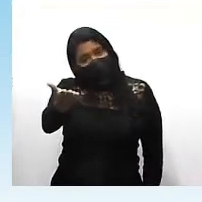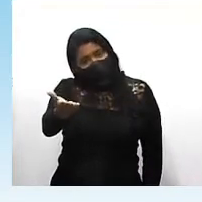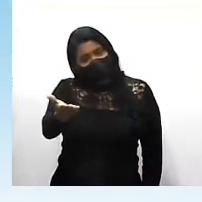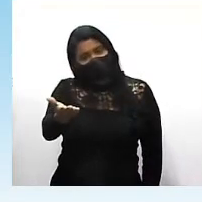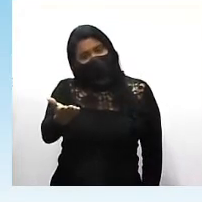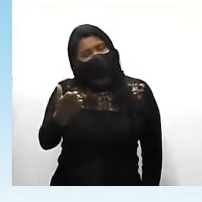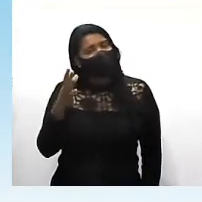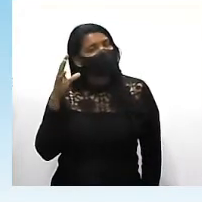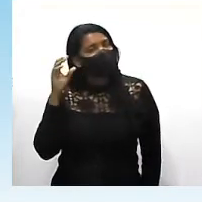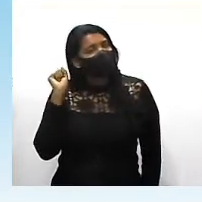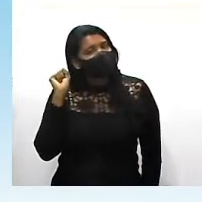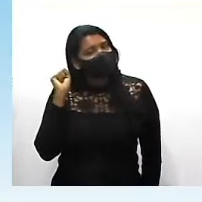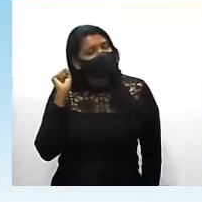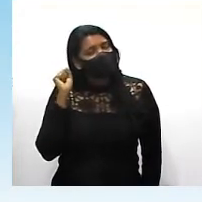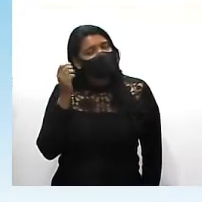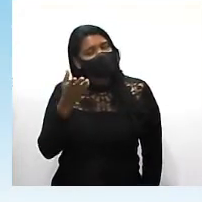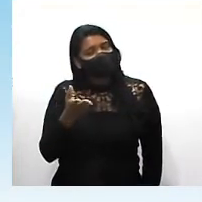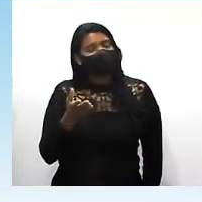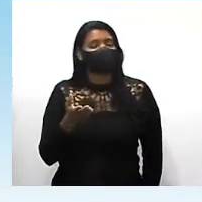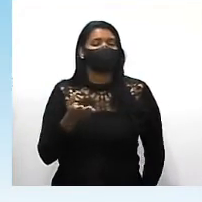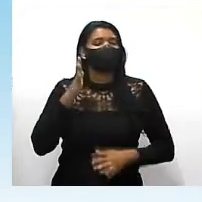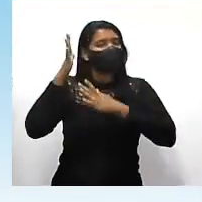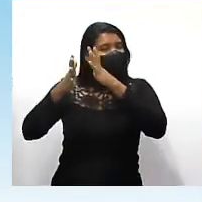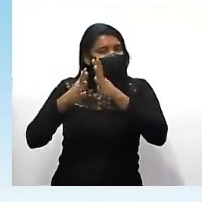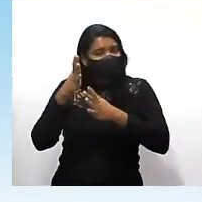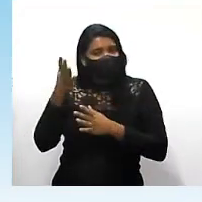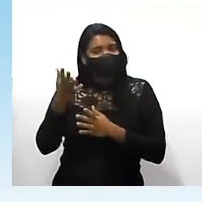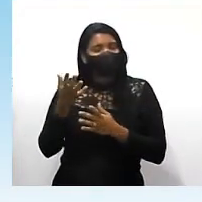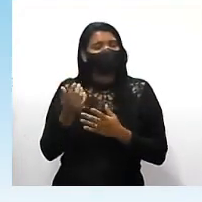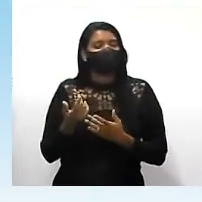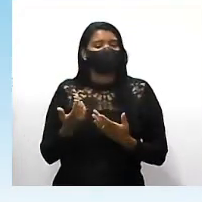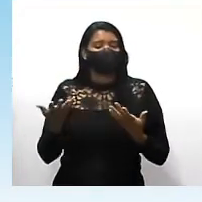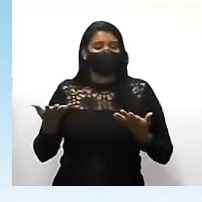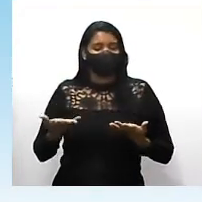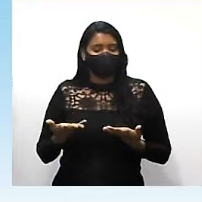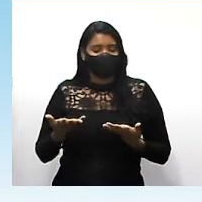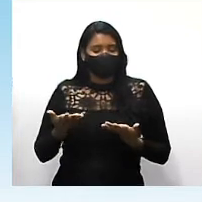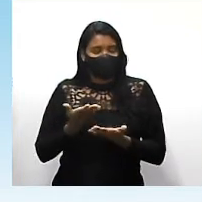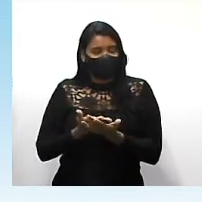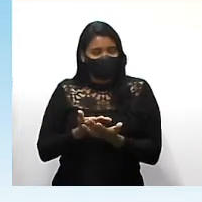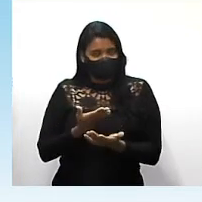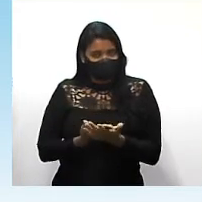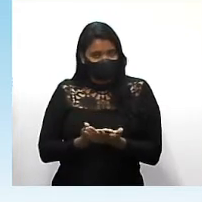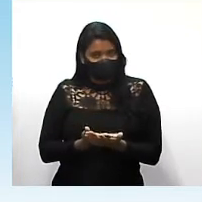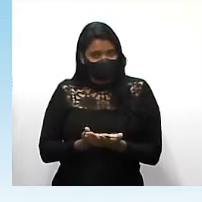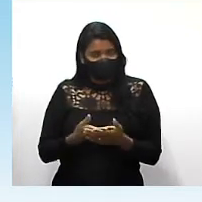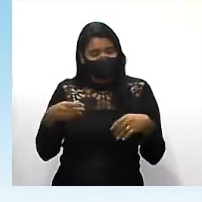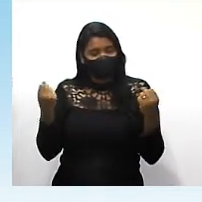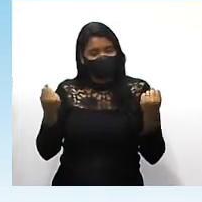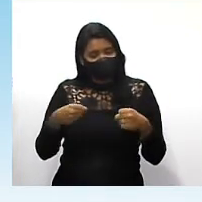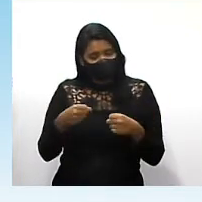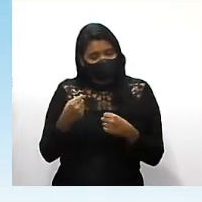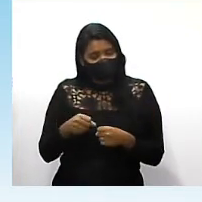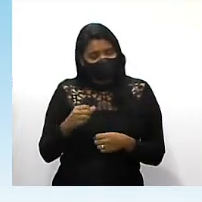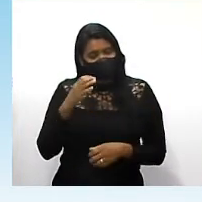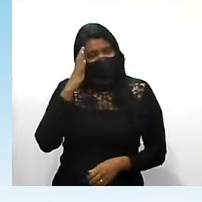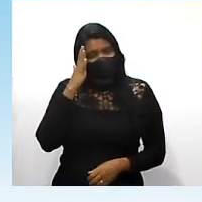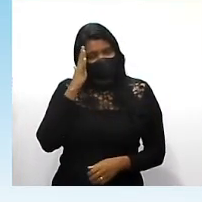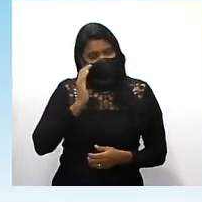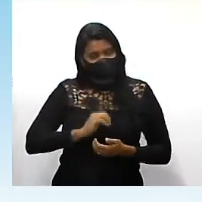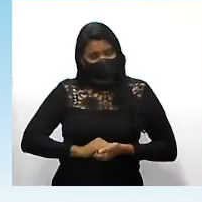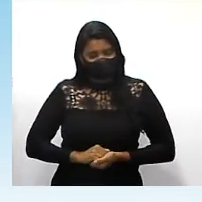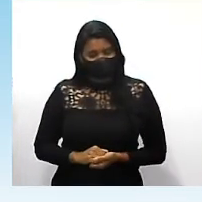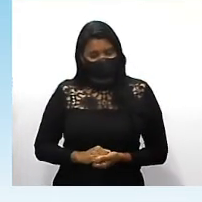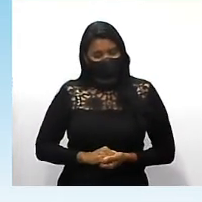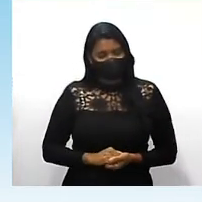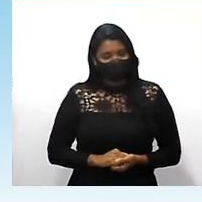me escuta, nós que estamos aqui hoje nessa aula, precisamos colocar uma coisa na nossa mente.